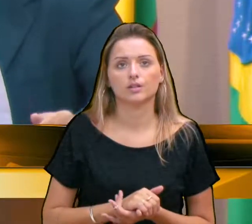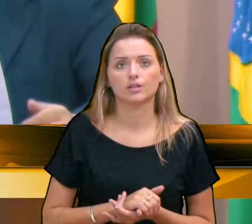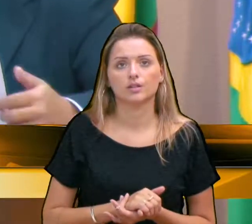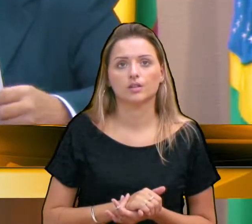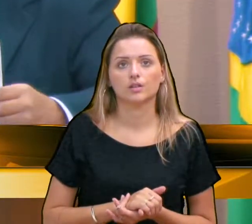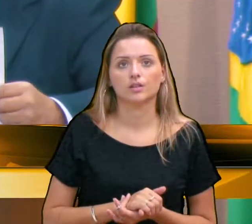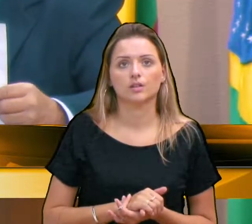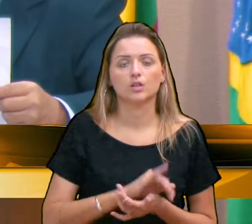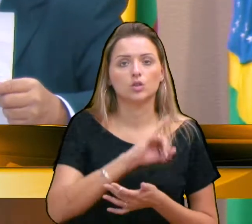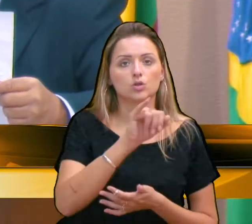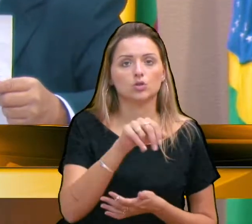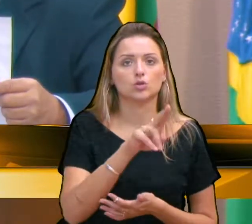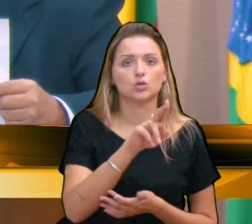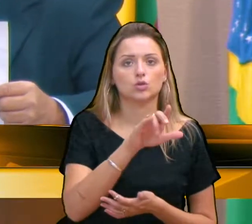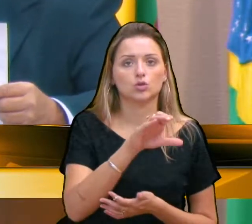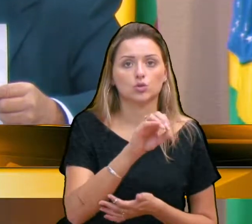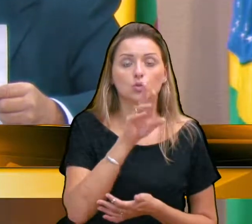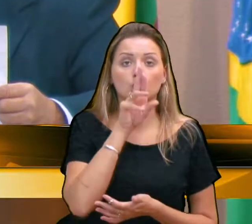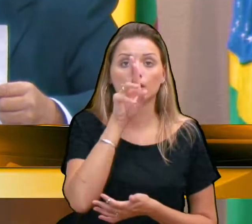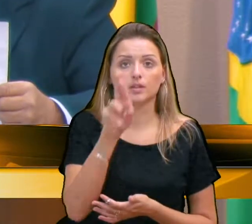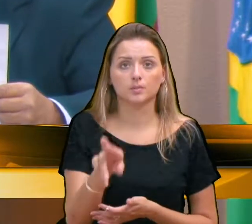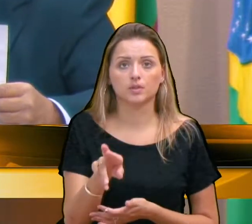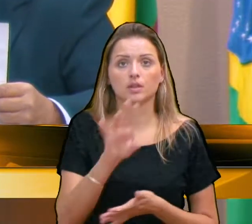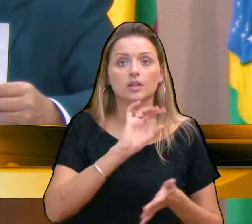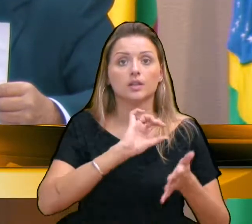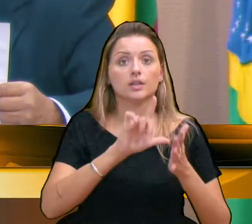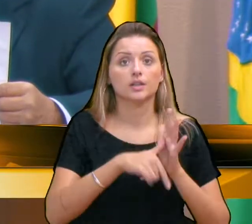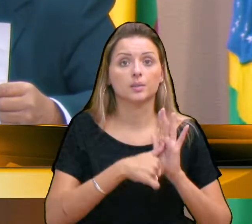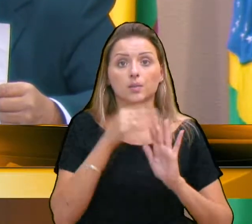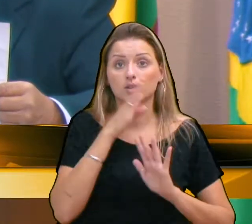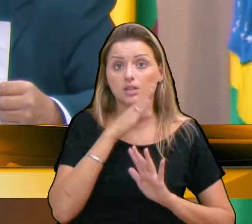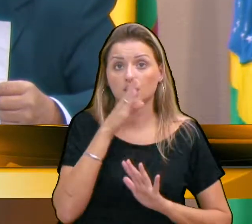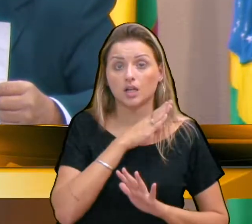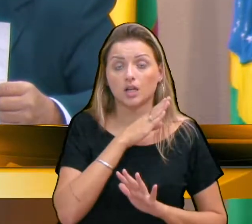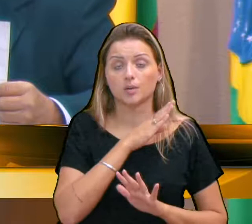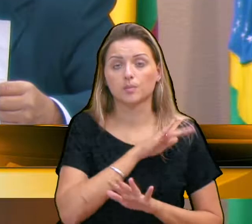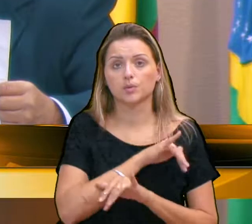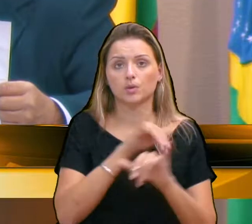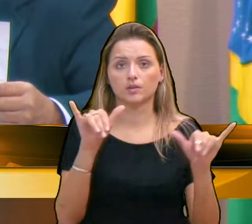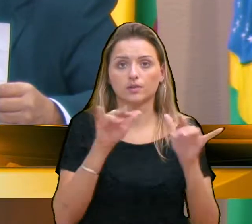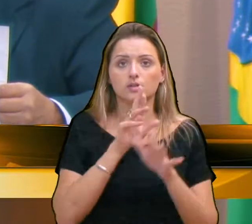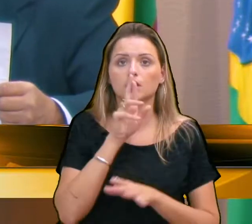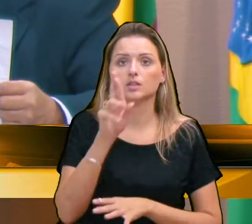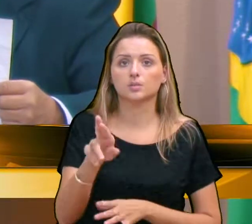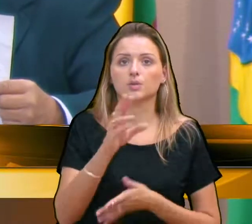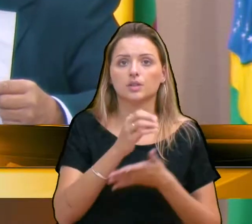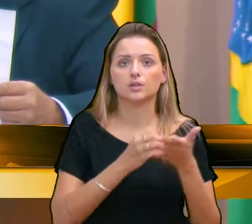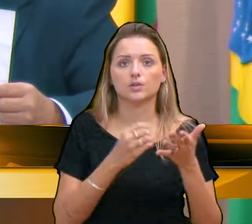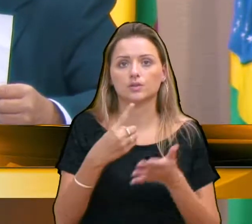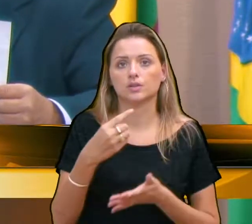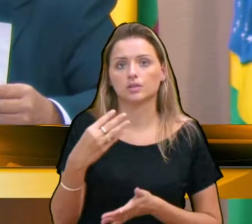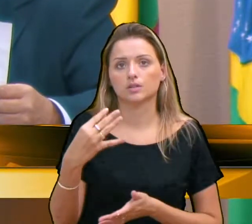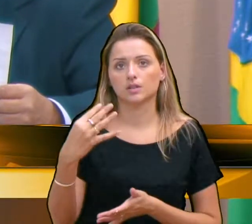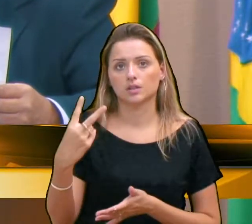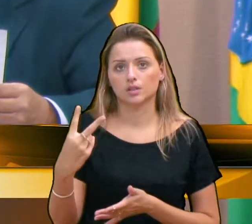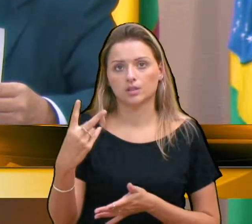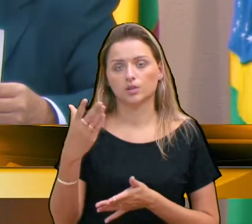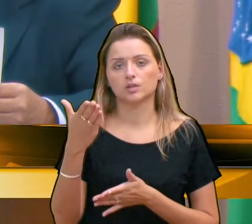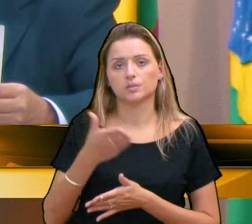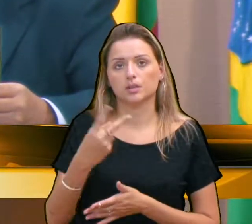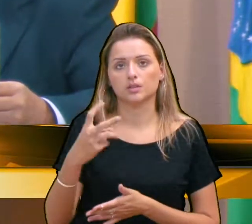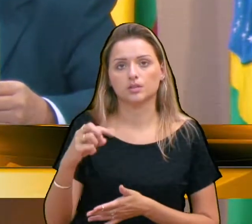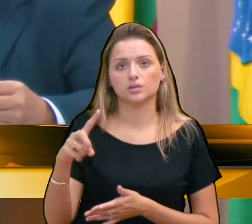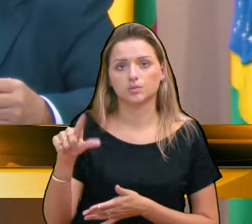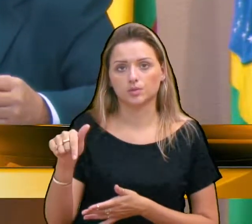Júlio Freitas, diz o seguinte: assim, após esse rápido relato, em resposta ao ofício número 142, de